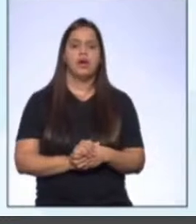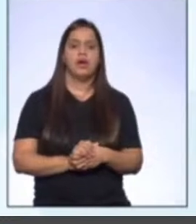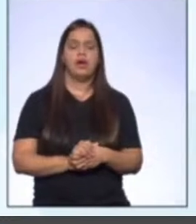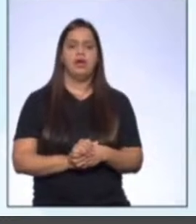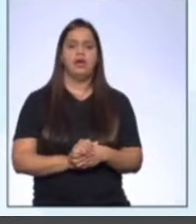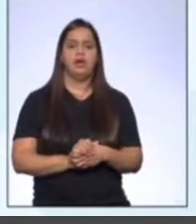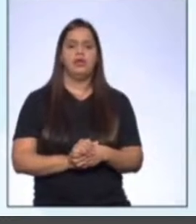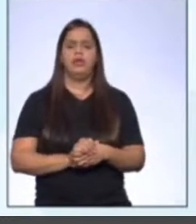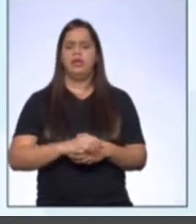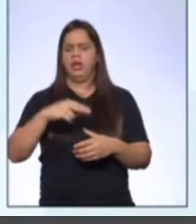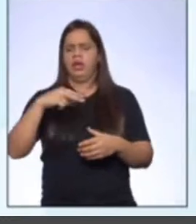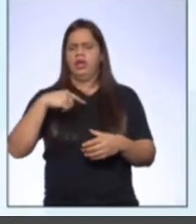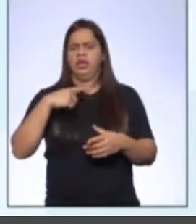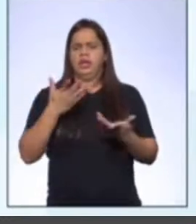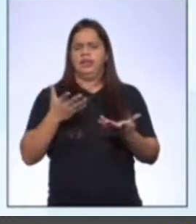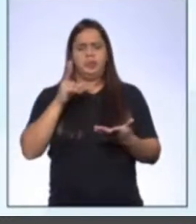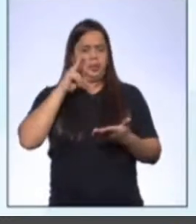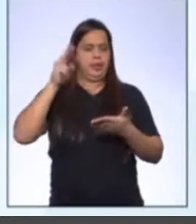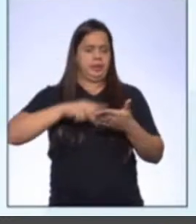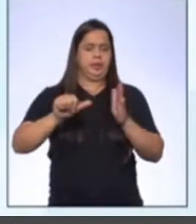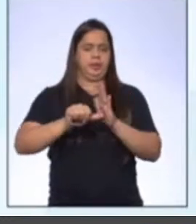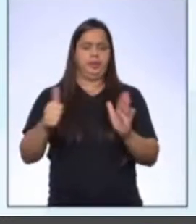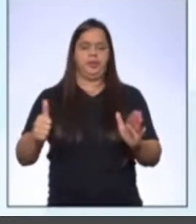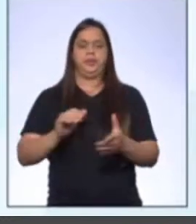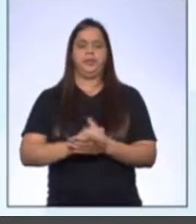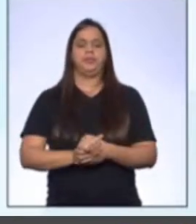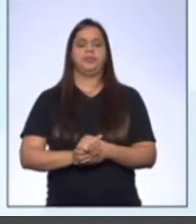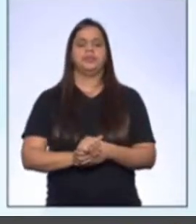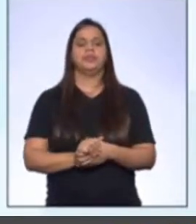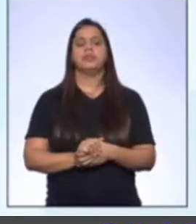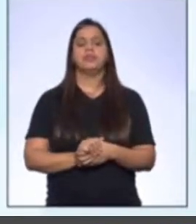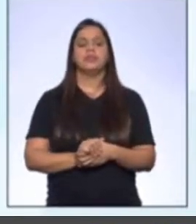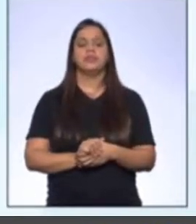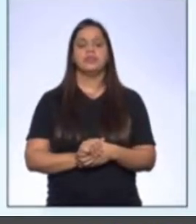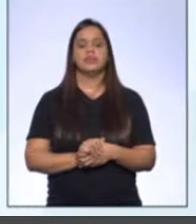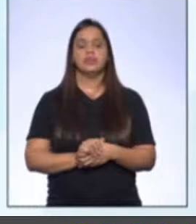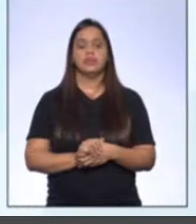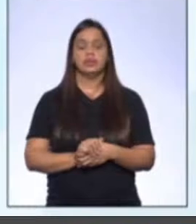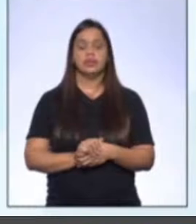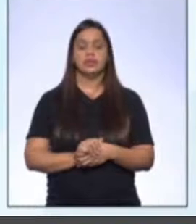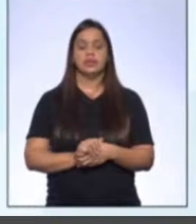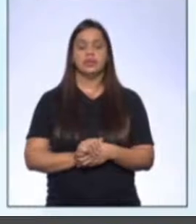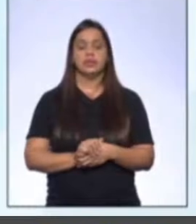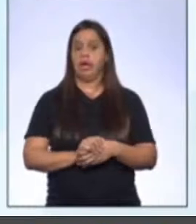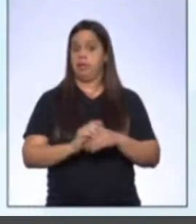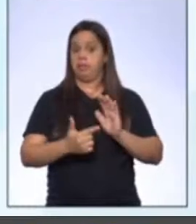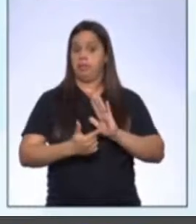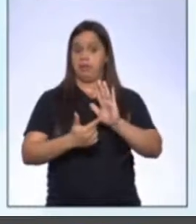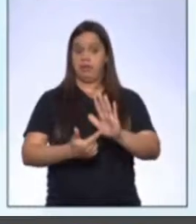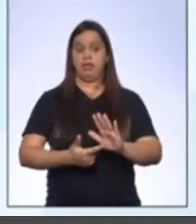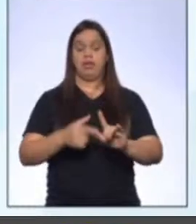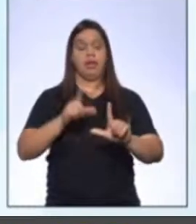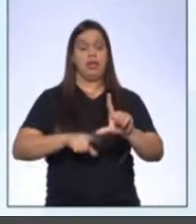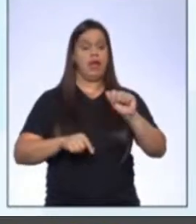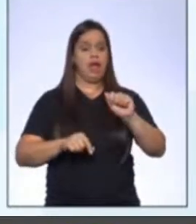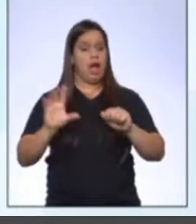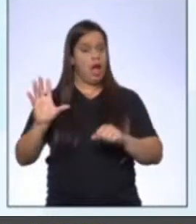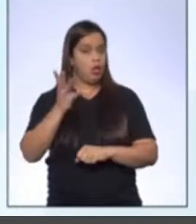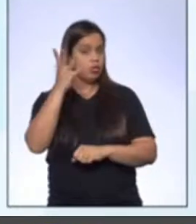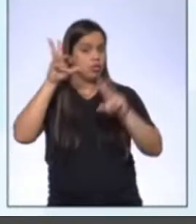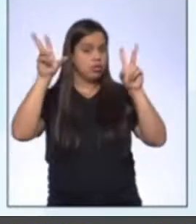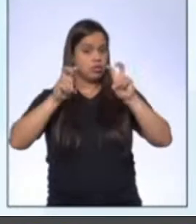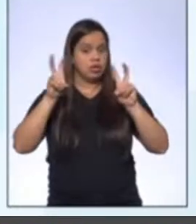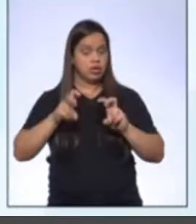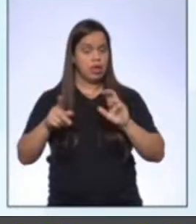importante na... Ah, não, vamos primeiro ler, né? Então, entre as características da notícia estão a apresentar... A. Acontecimentos ou temas da